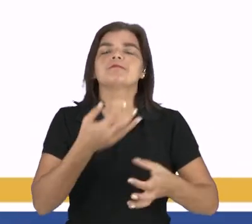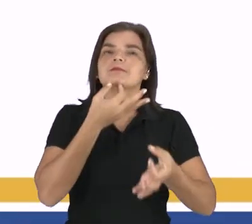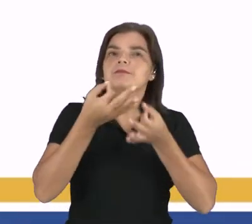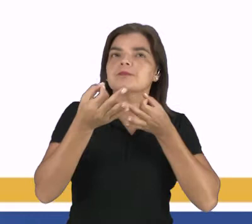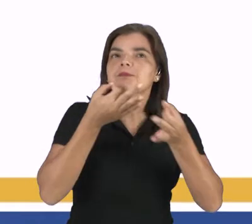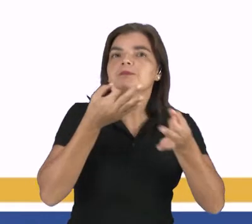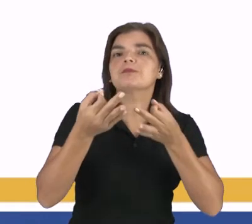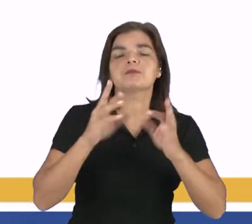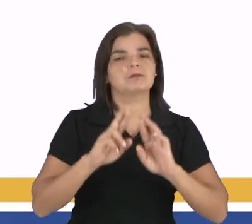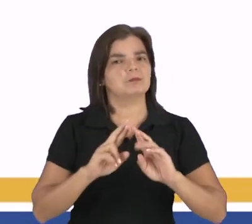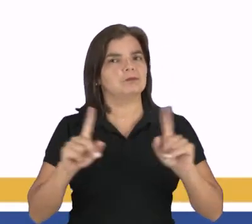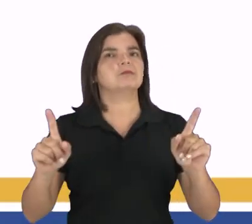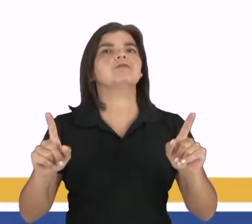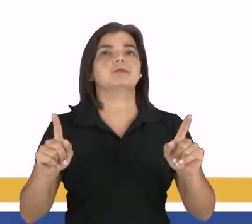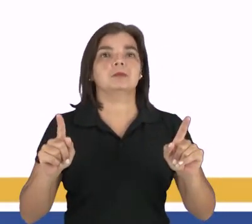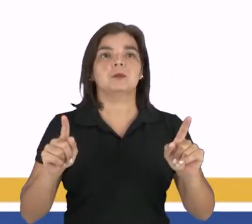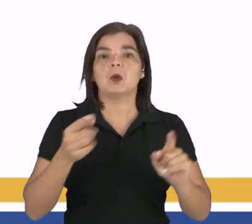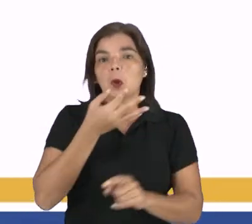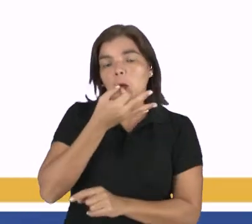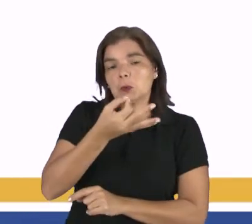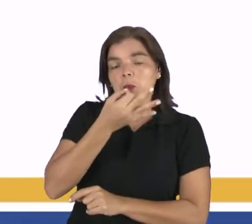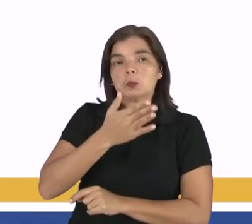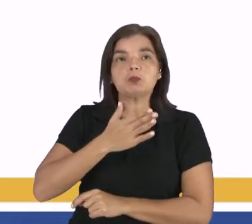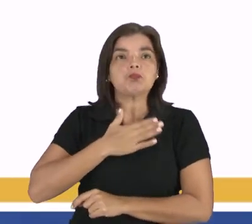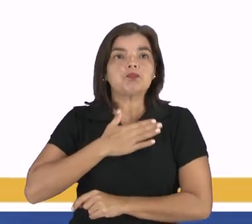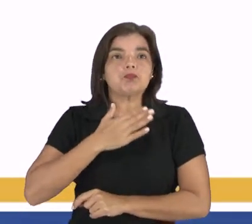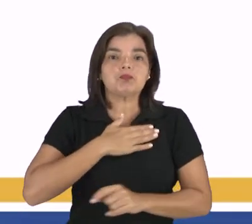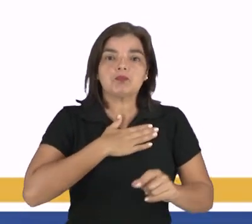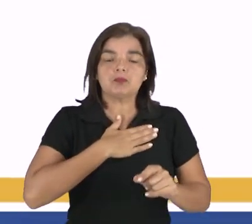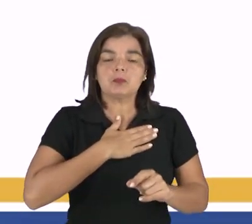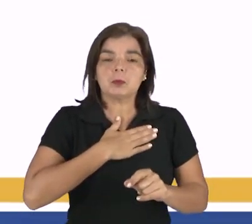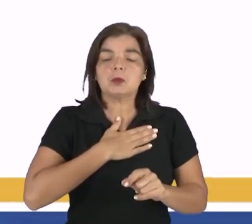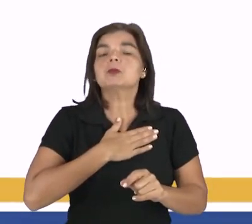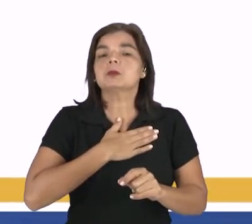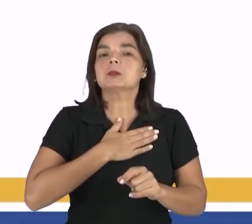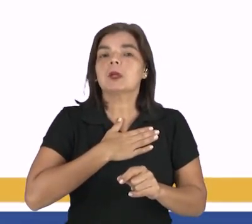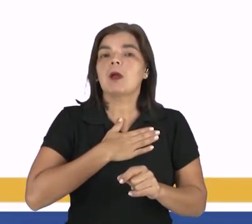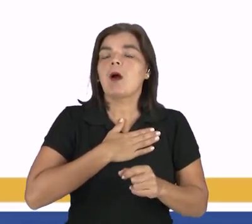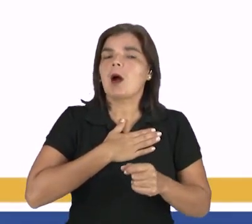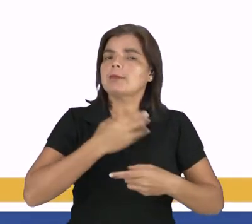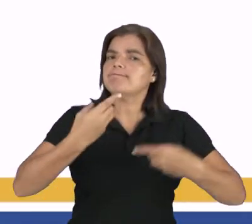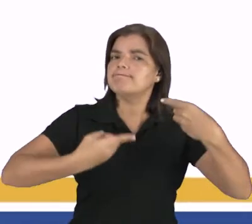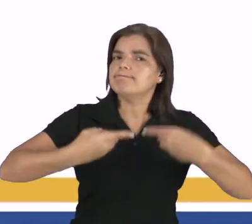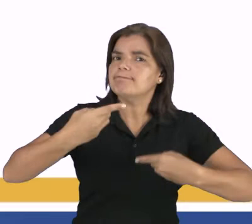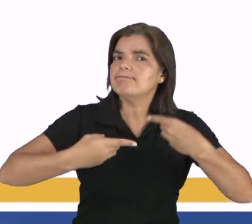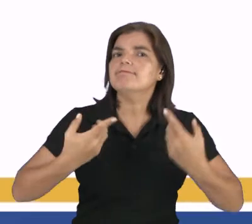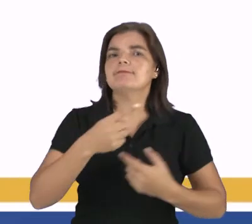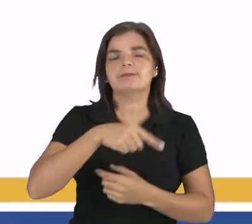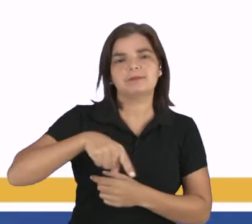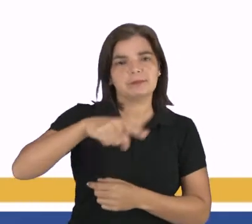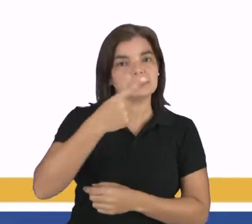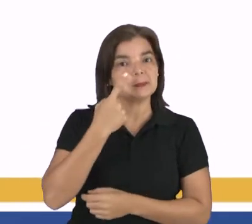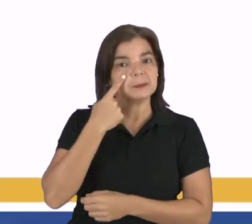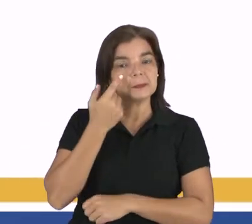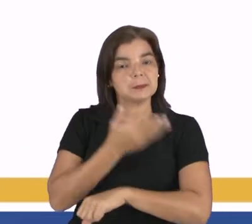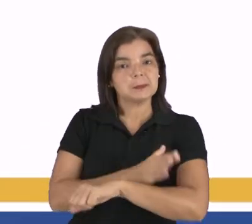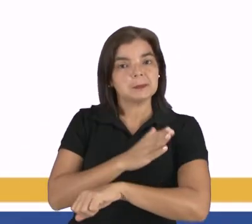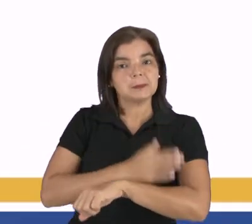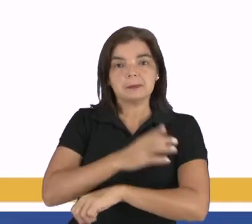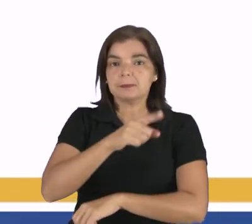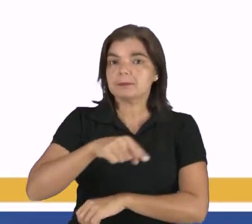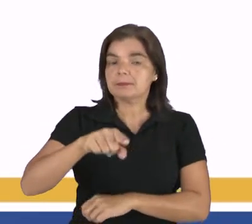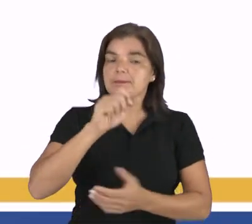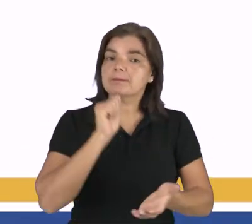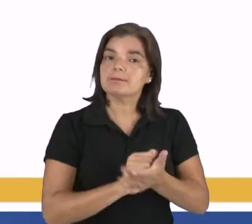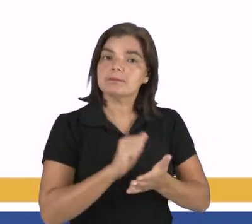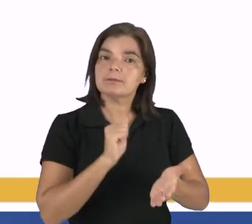possíveis argumentos contrários ao seu ponto de vista, contestando-os. É aquela prática que você sempre, quando